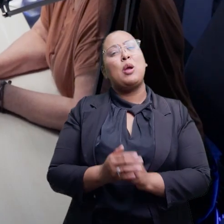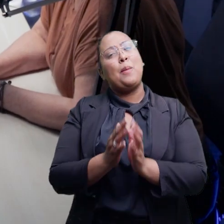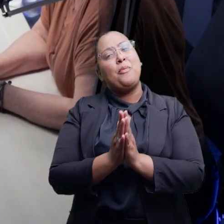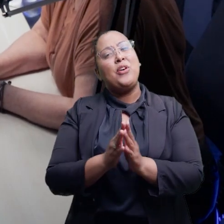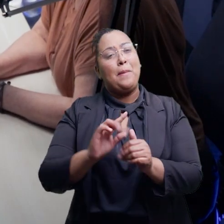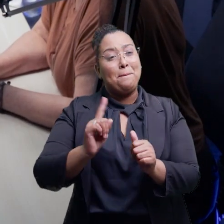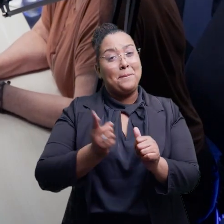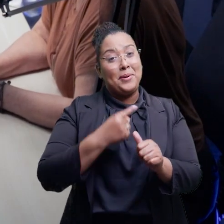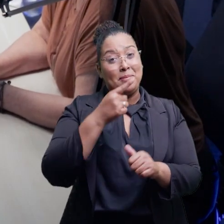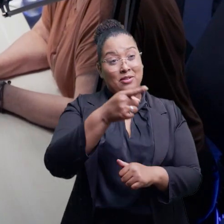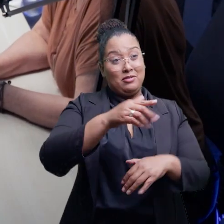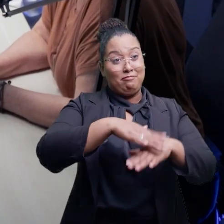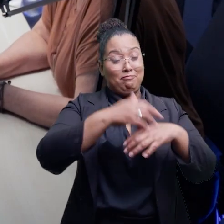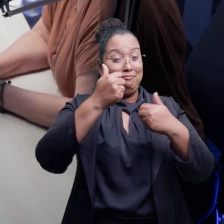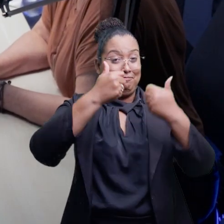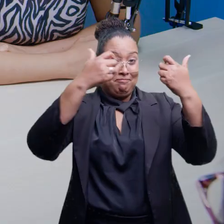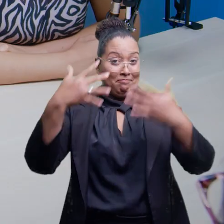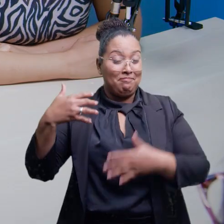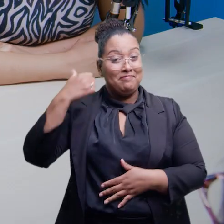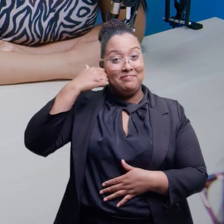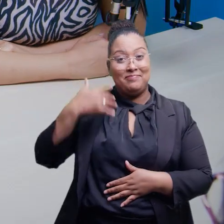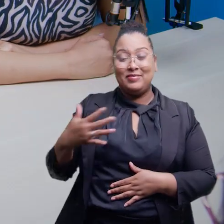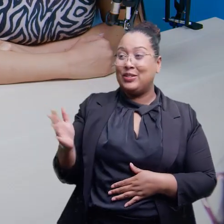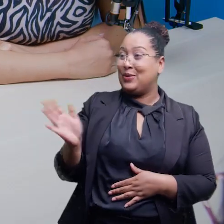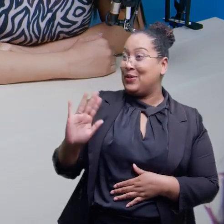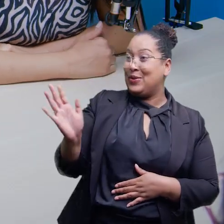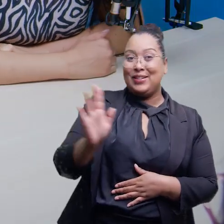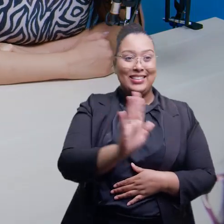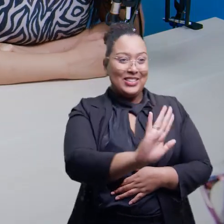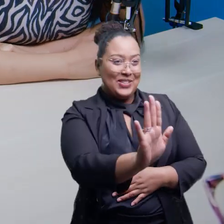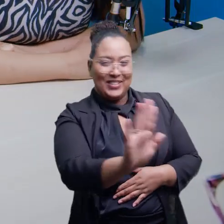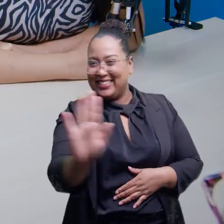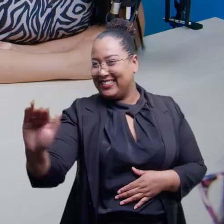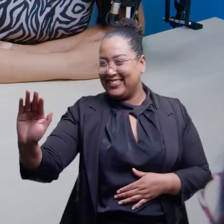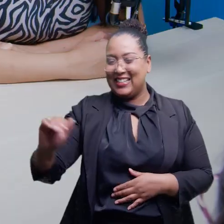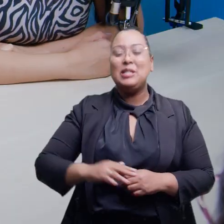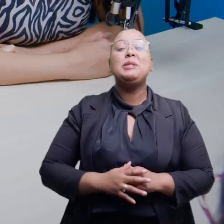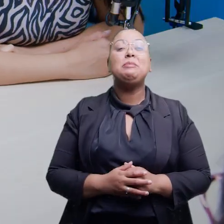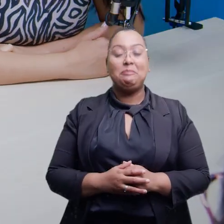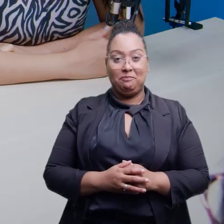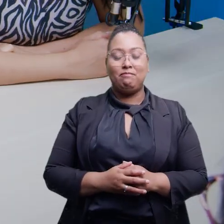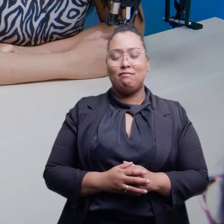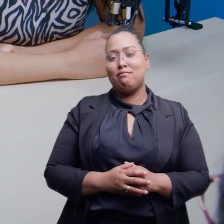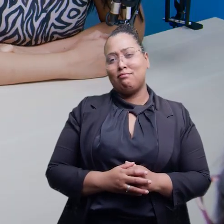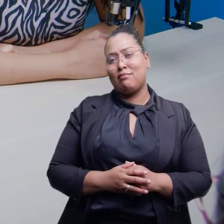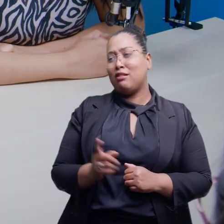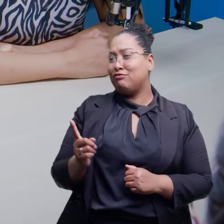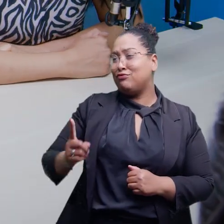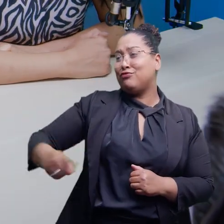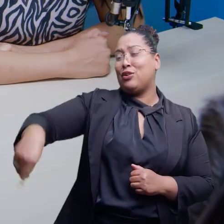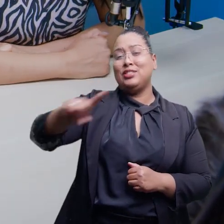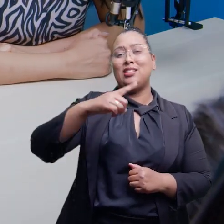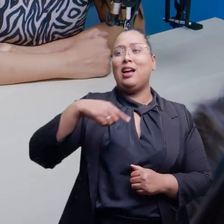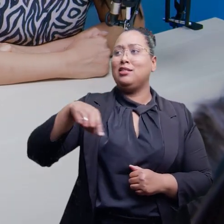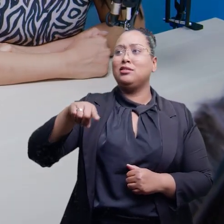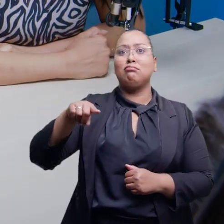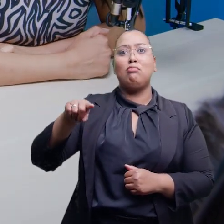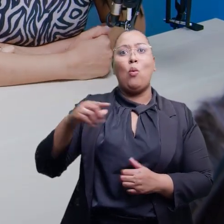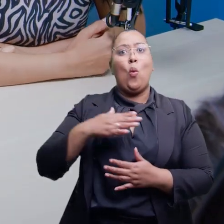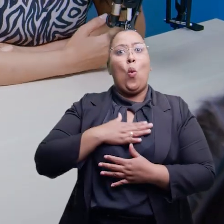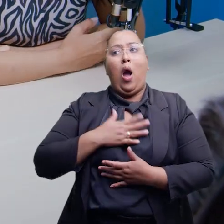e, por favor, faça sua autodescrição. Oi, Lívia. Oi, Vera. Oi, Natália. Obrigada